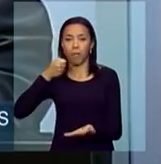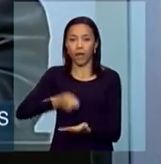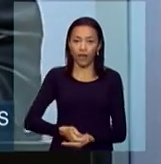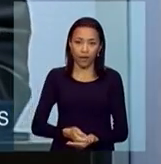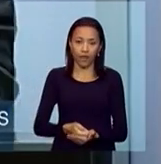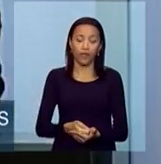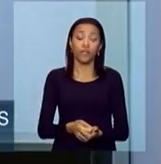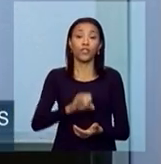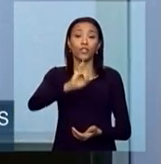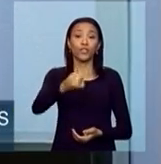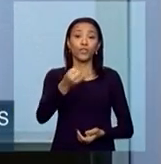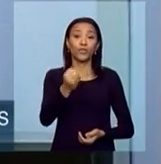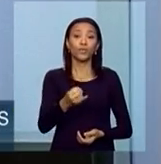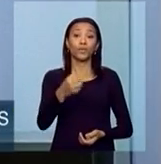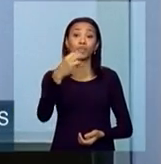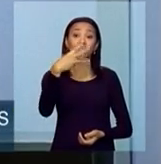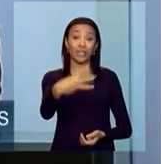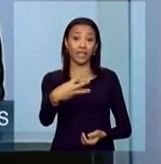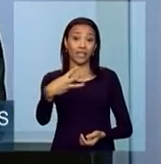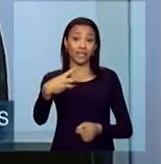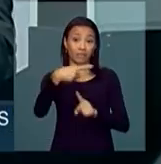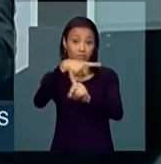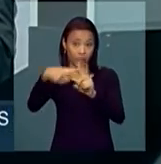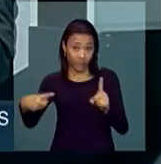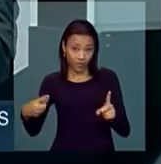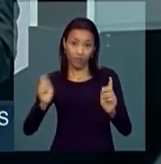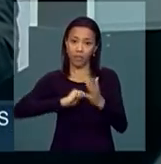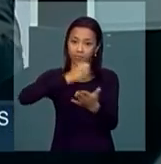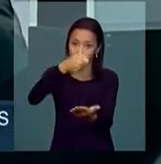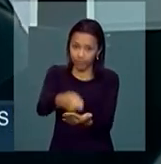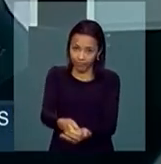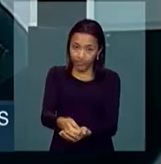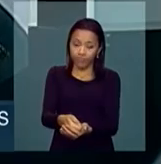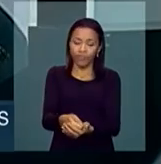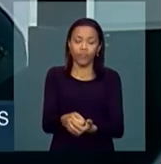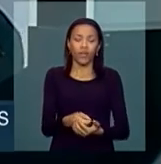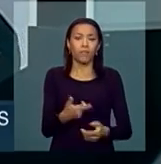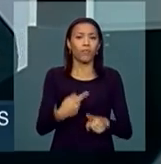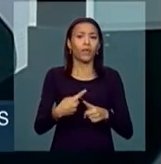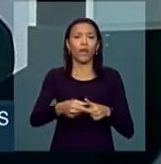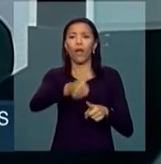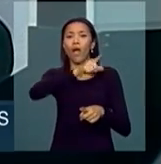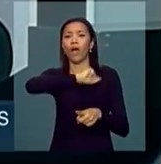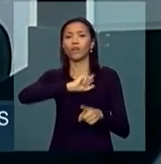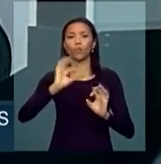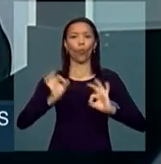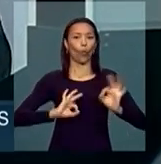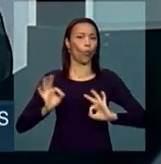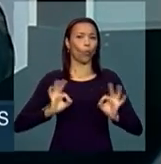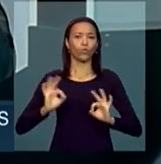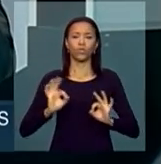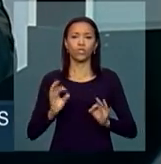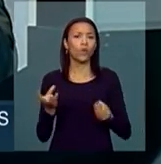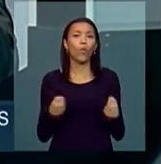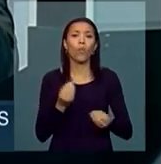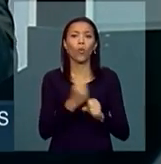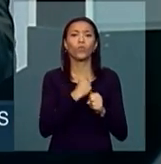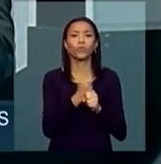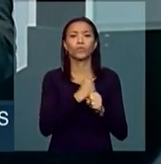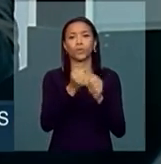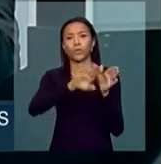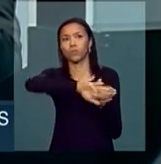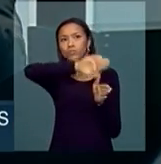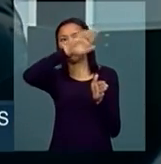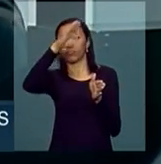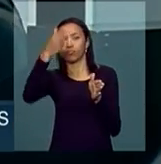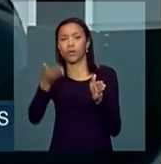3. Portanto, nós temos hoje uma condição para a construção de armazenagem que nunca houve no país. Nunca houve, na verdade,